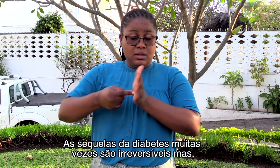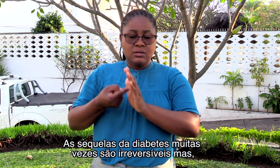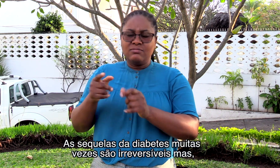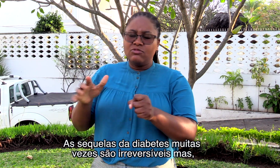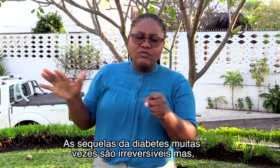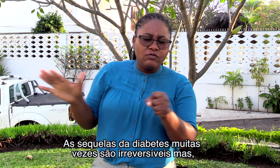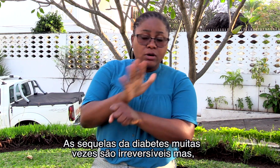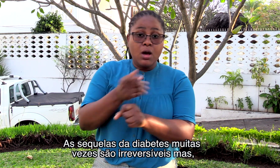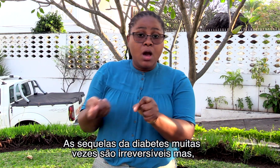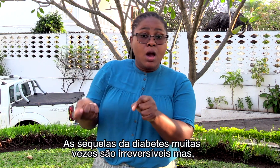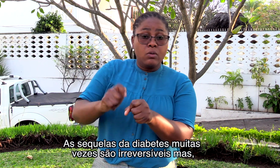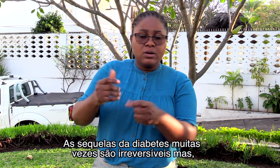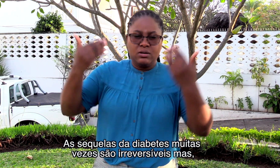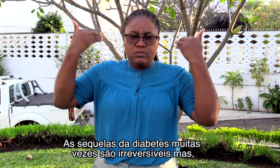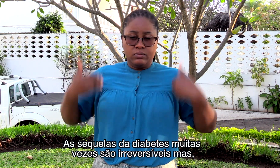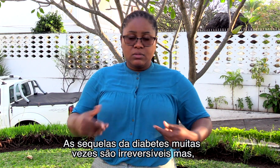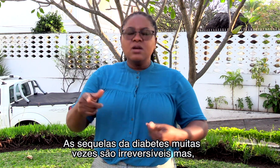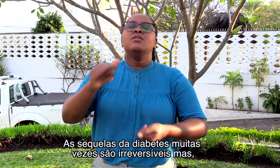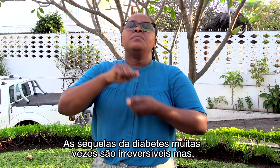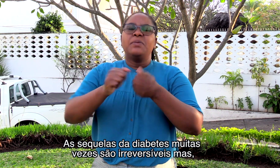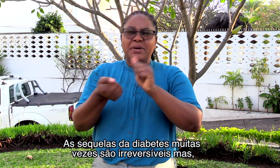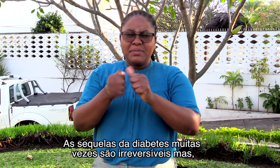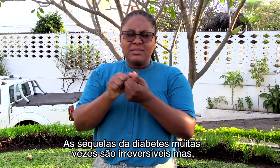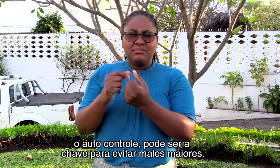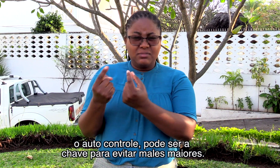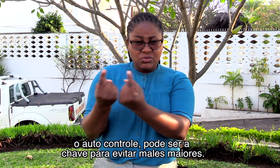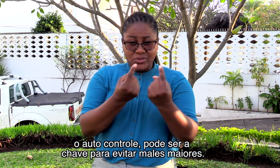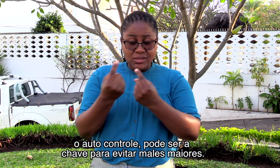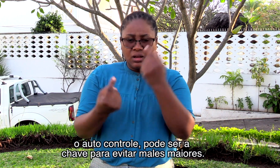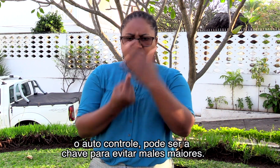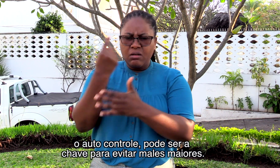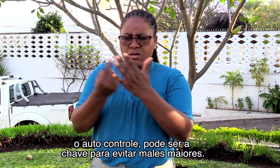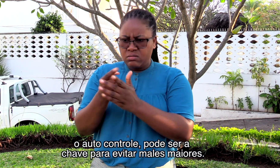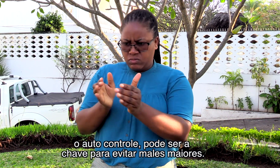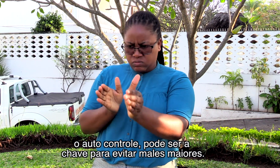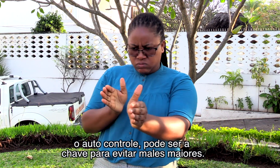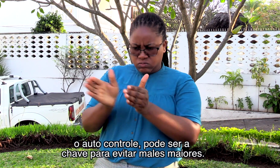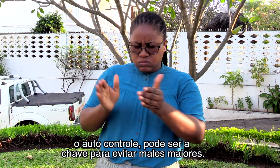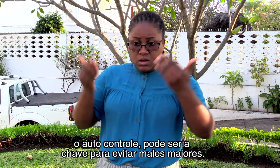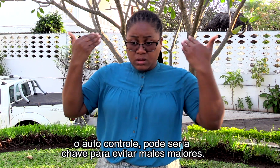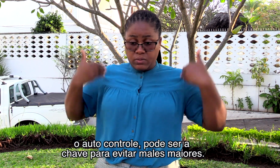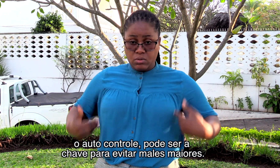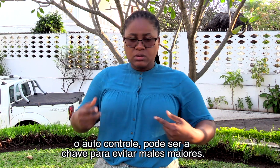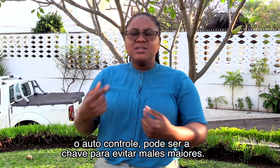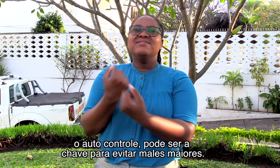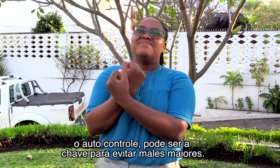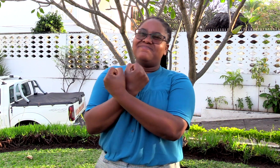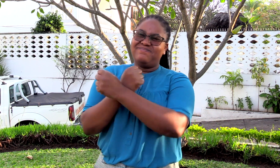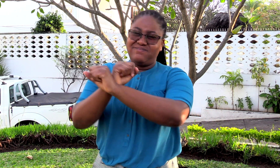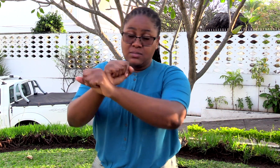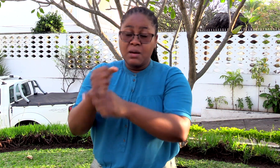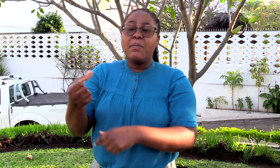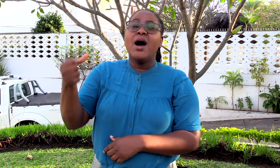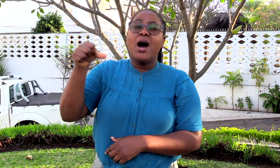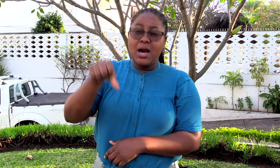As sequelas do diabetes muitas vezes são irreversíveis, mas o autocontrole pode ser a chave para evitar males maiores.